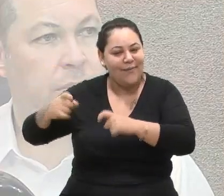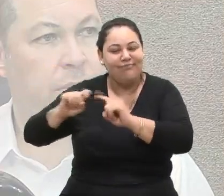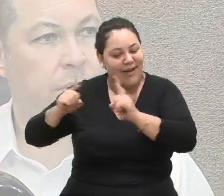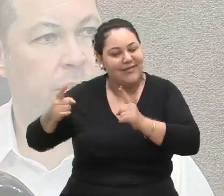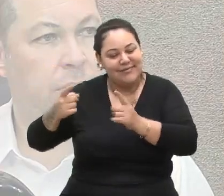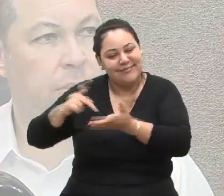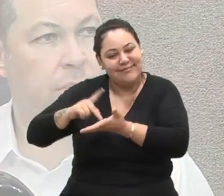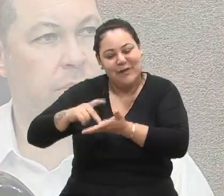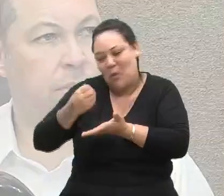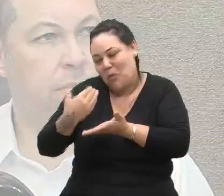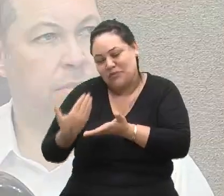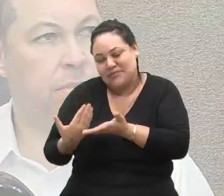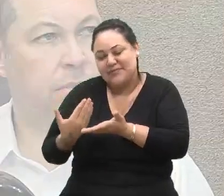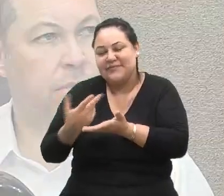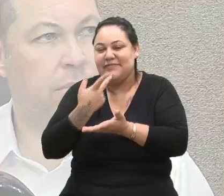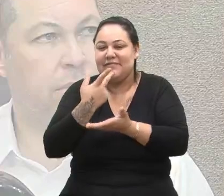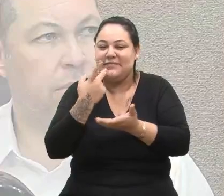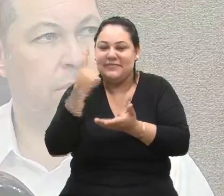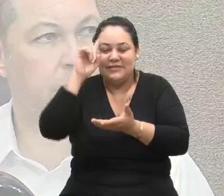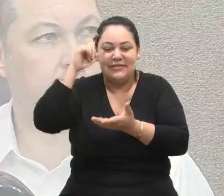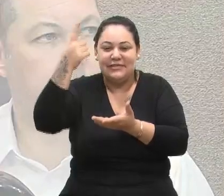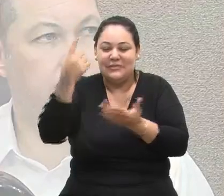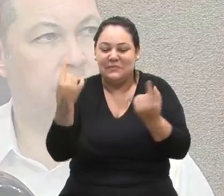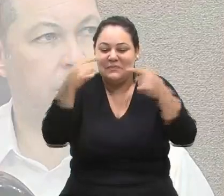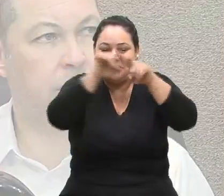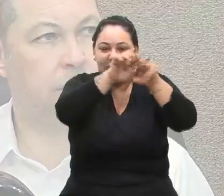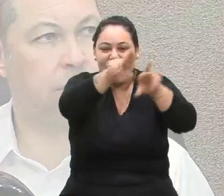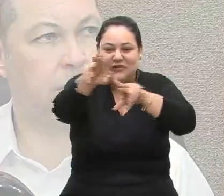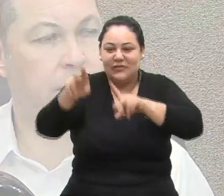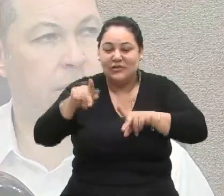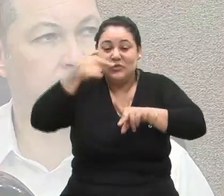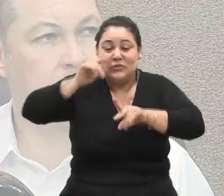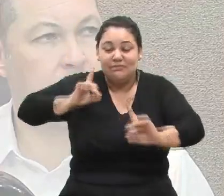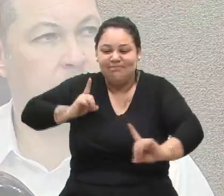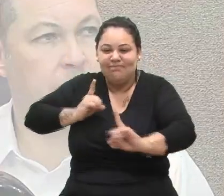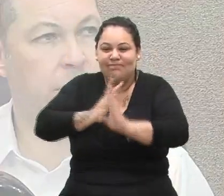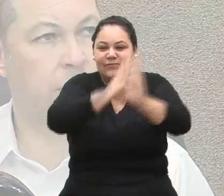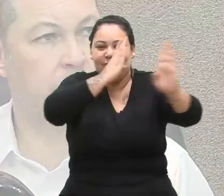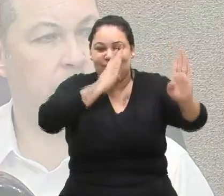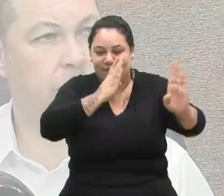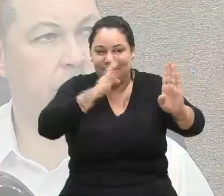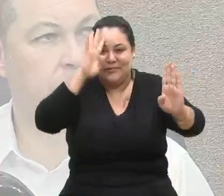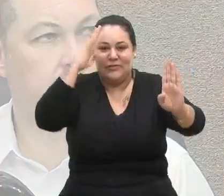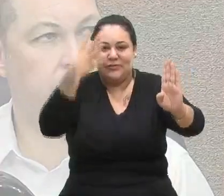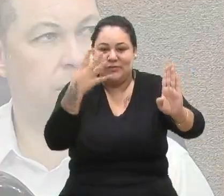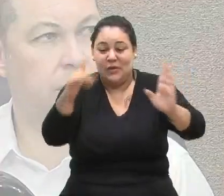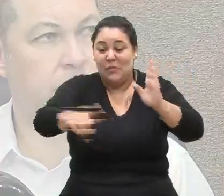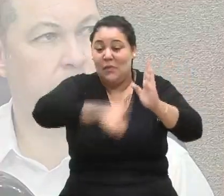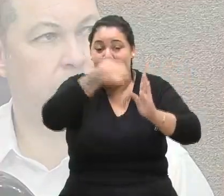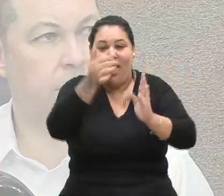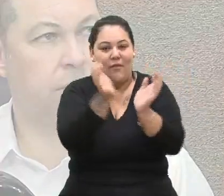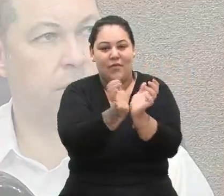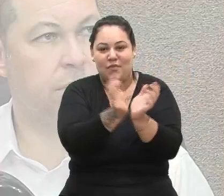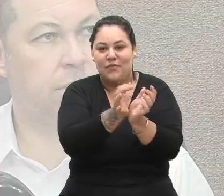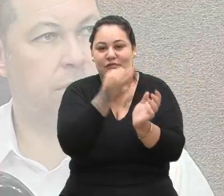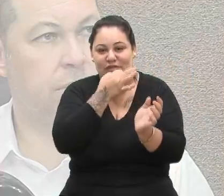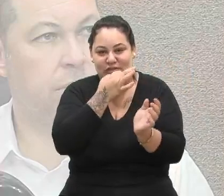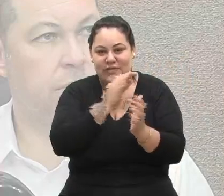ideias diferentes, encontramos a solução que é a melhor solução para o coletivo.